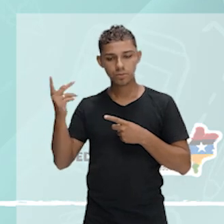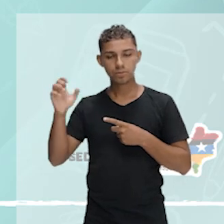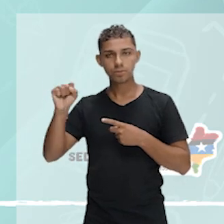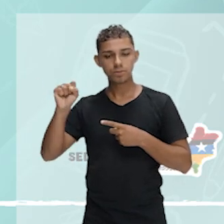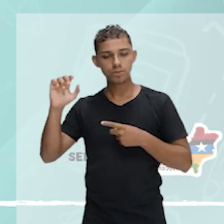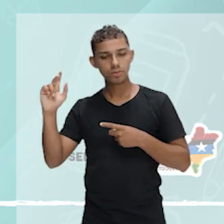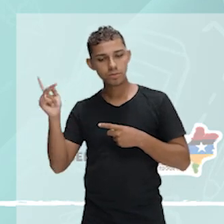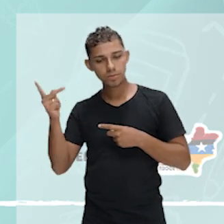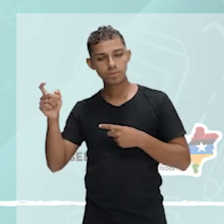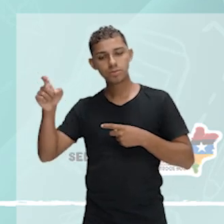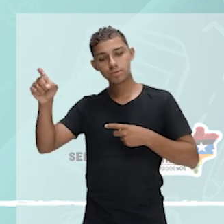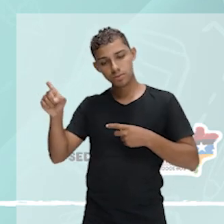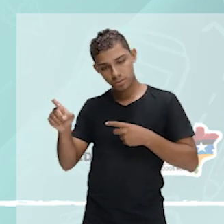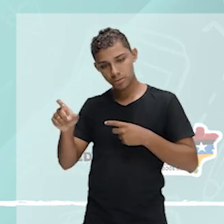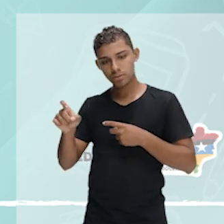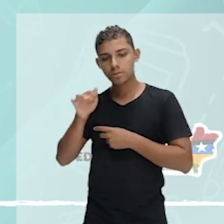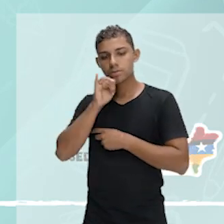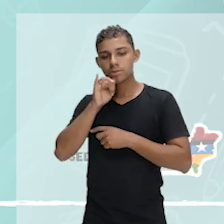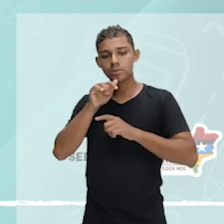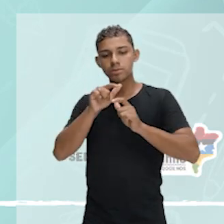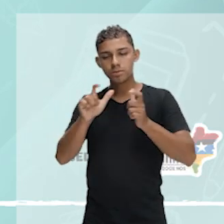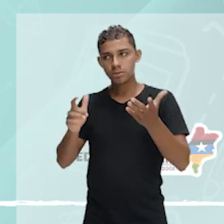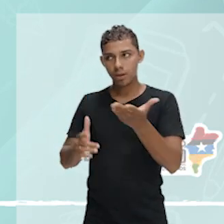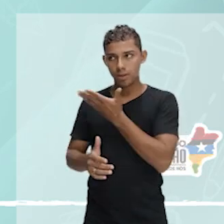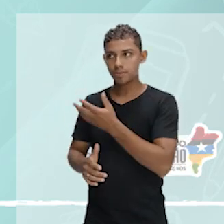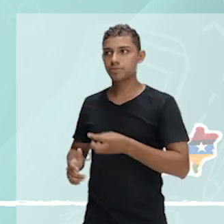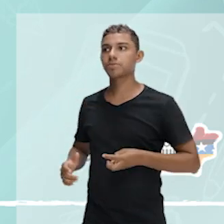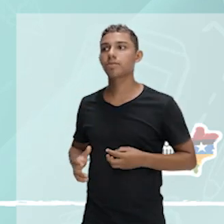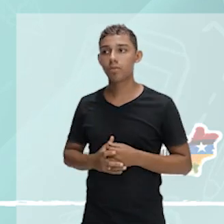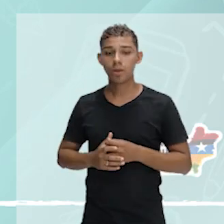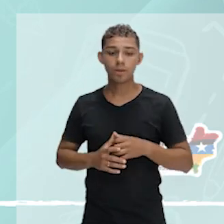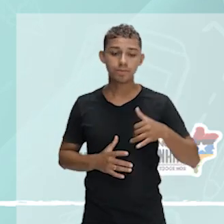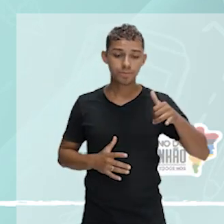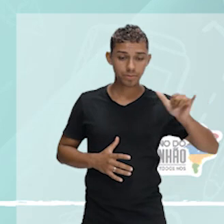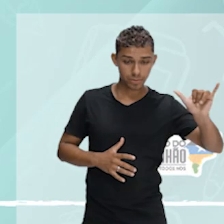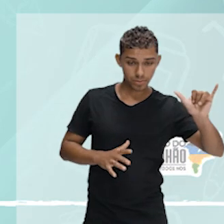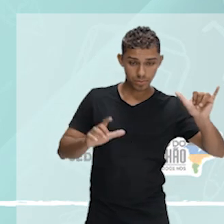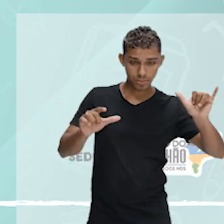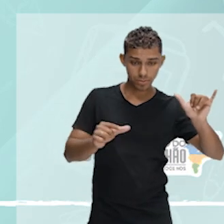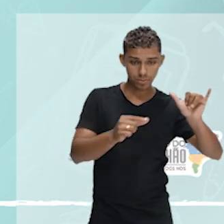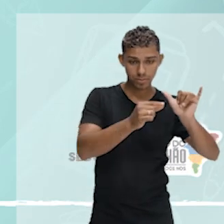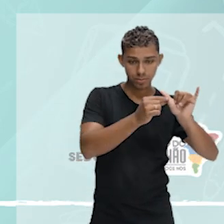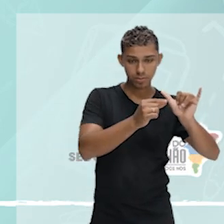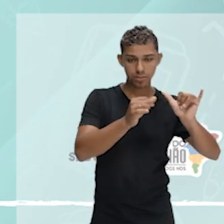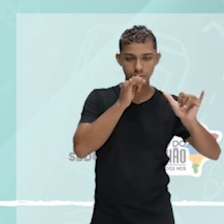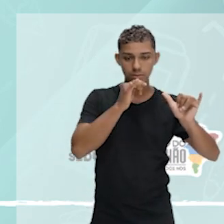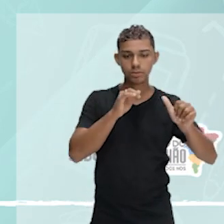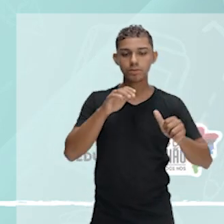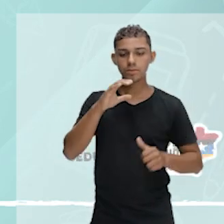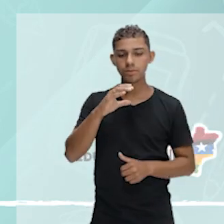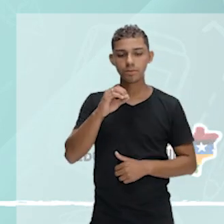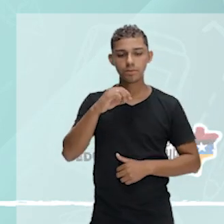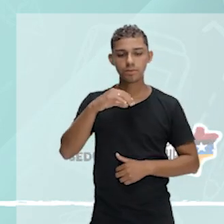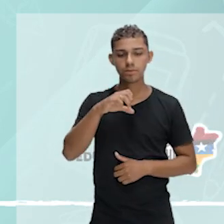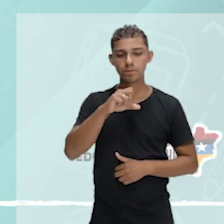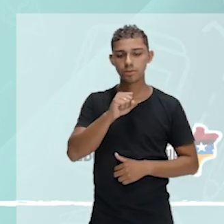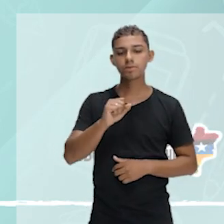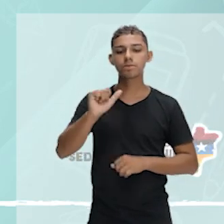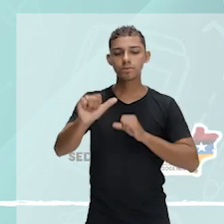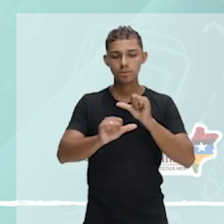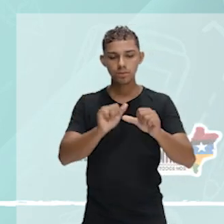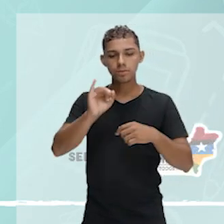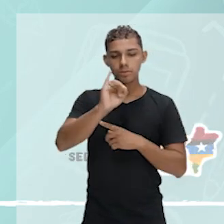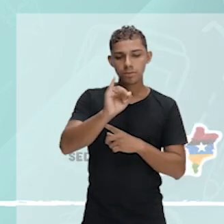aqueles exemplos que eu já mencionei para vocês. Y precedido de consoante, troca o Y pelo I